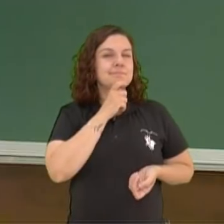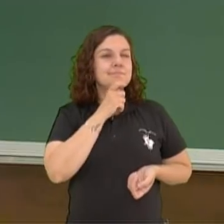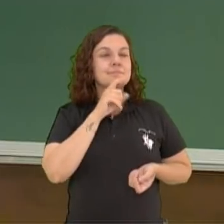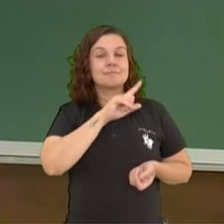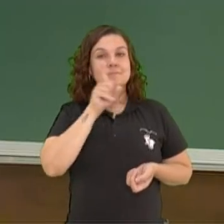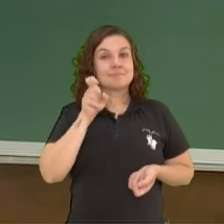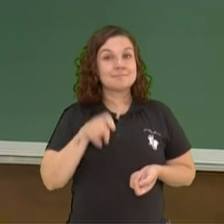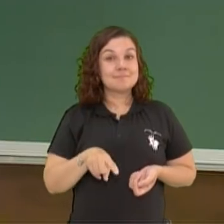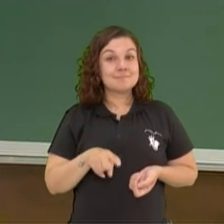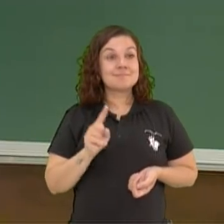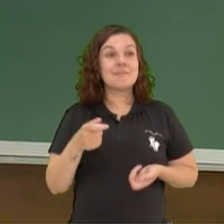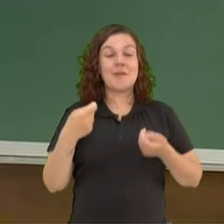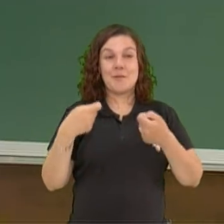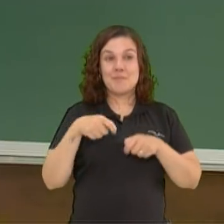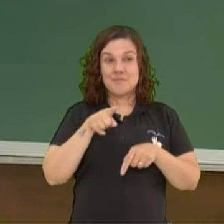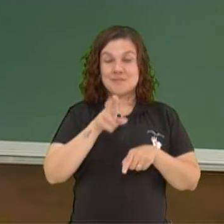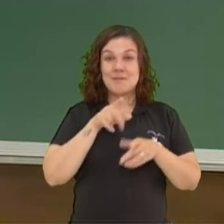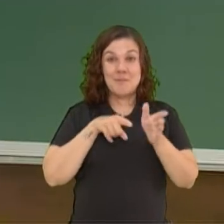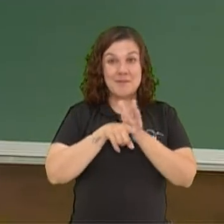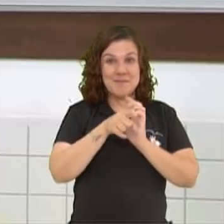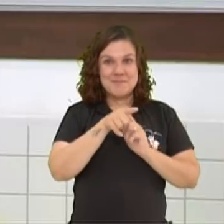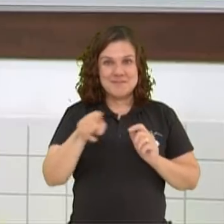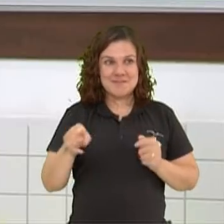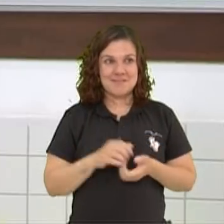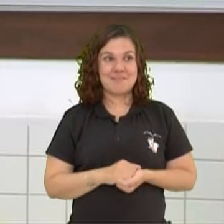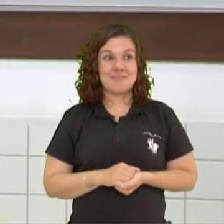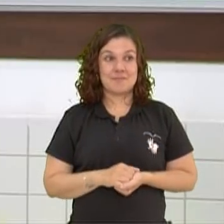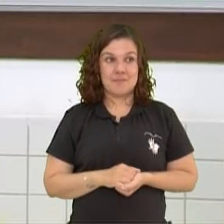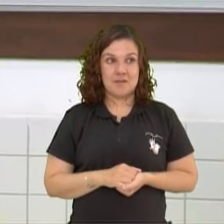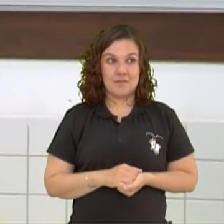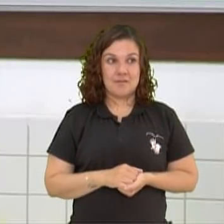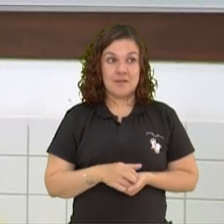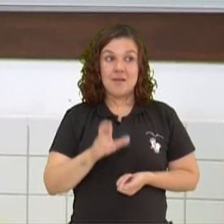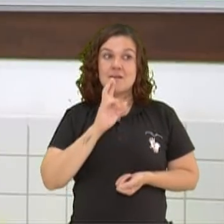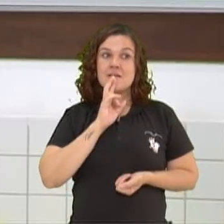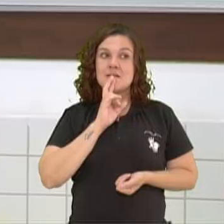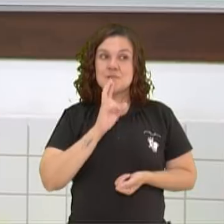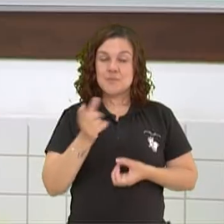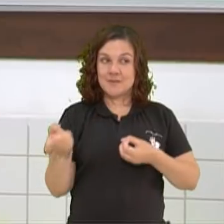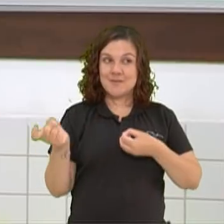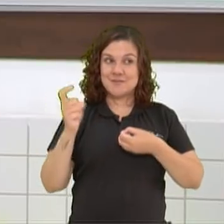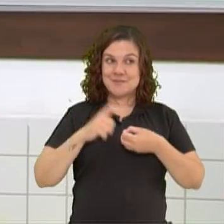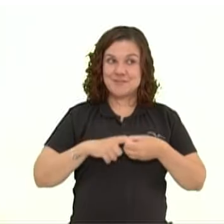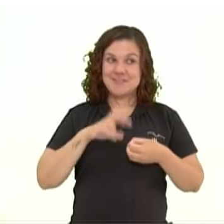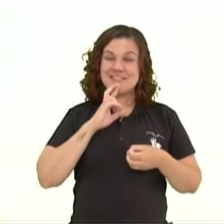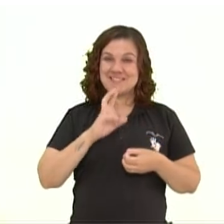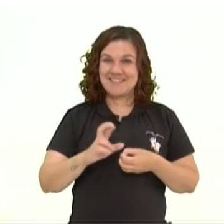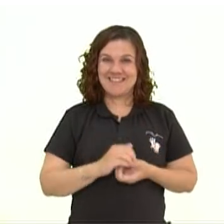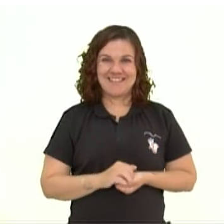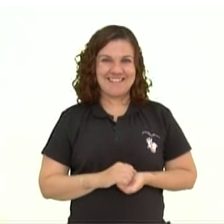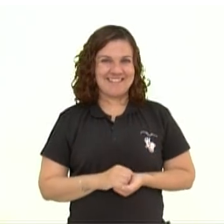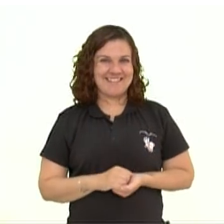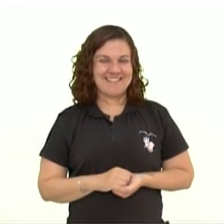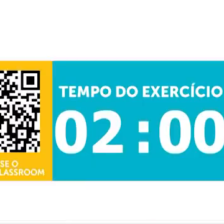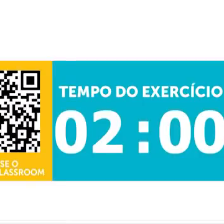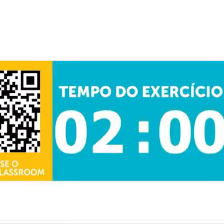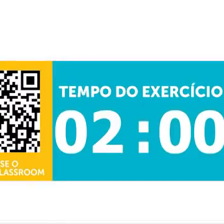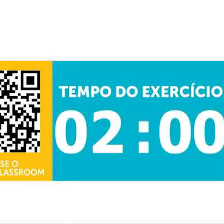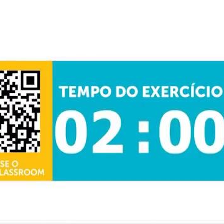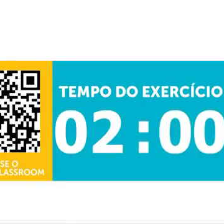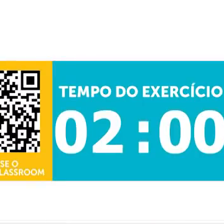a questão. É isso que a professora está perguntando aí para vocês. Então, vamos lá responder? Que eu já volto aqui para a gente corrigir, tá bom?